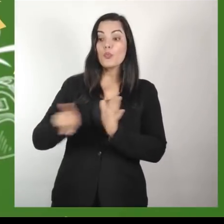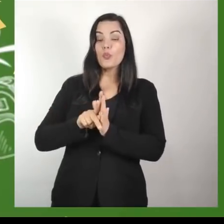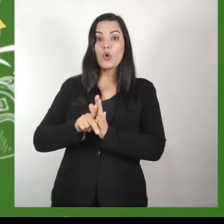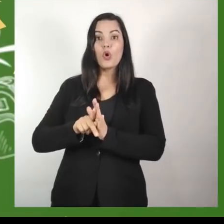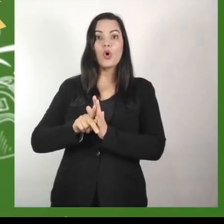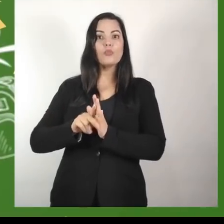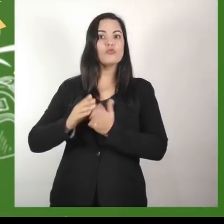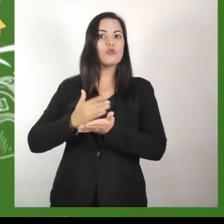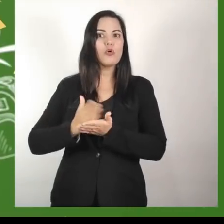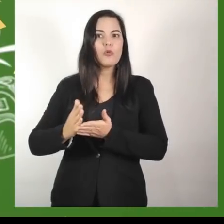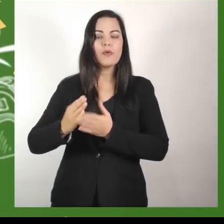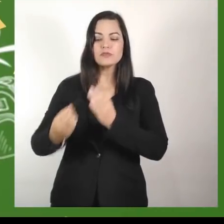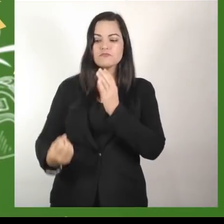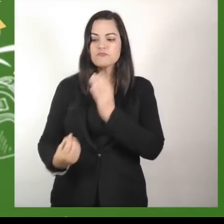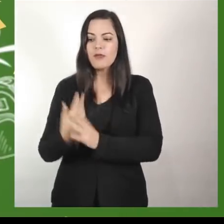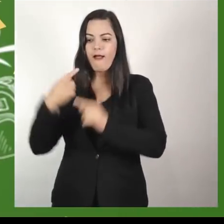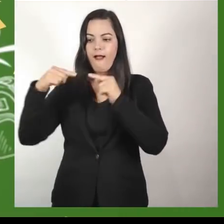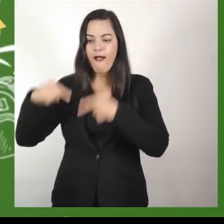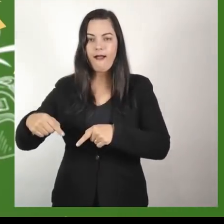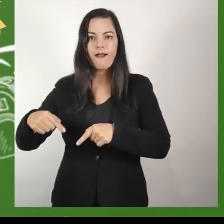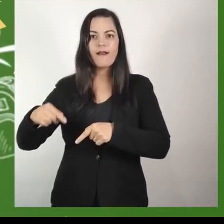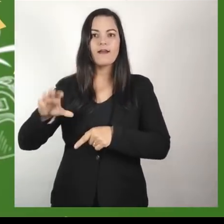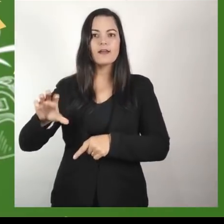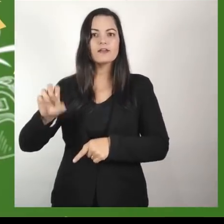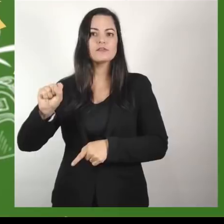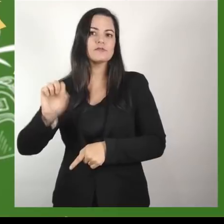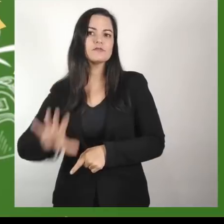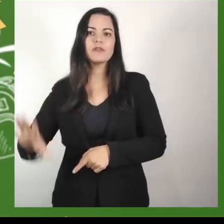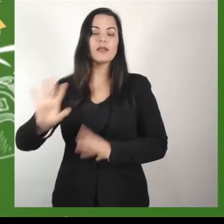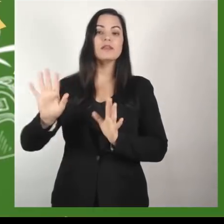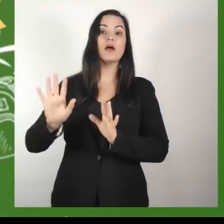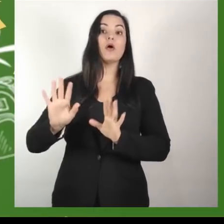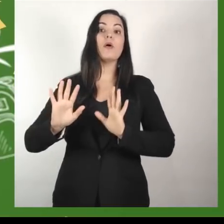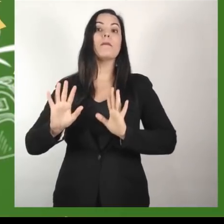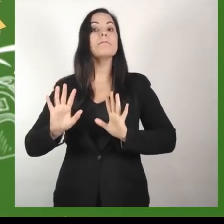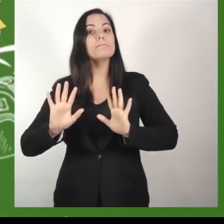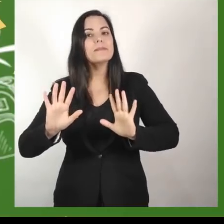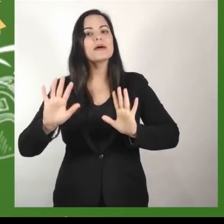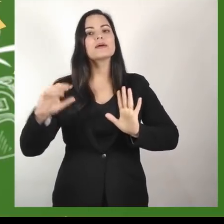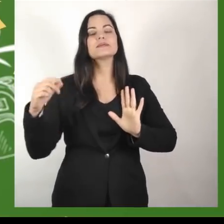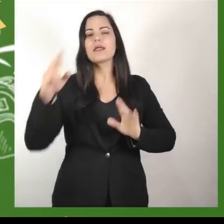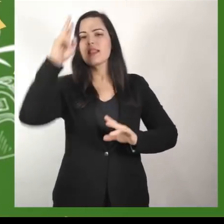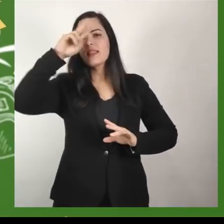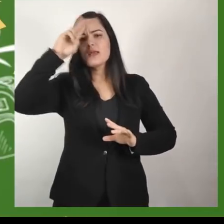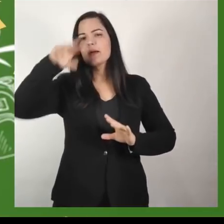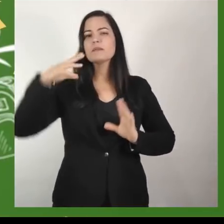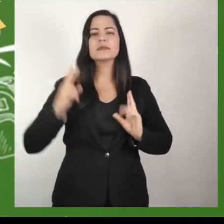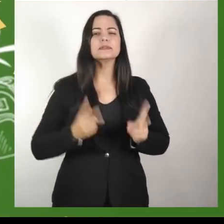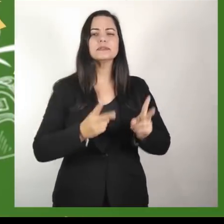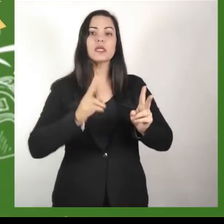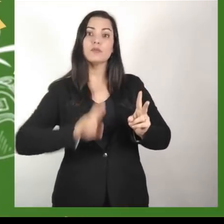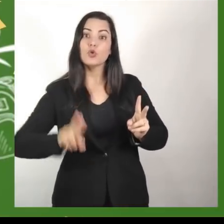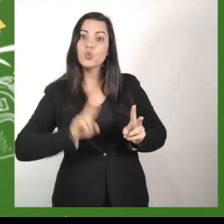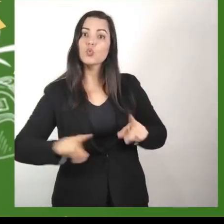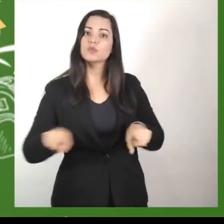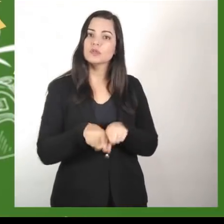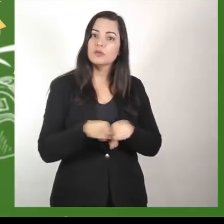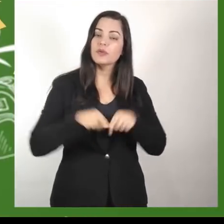um prato muito marcante, porque passavam-se as tropas de cavalo e as